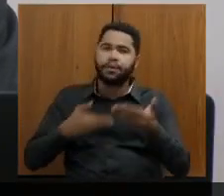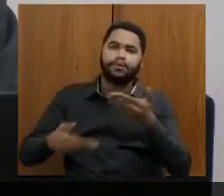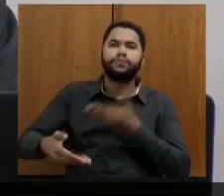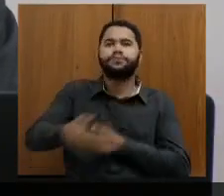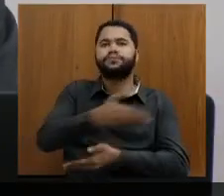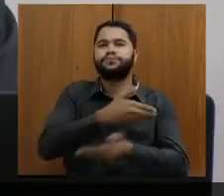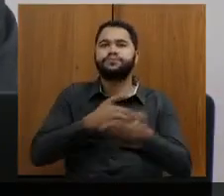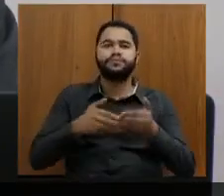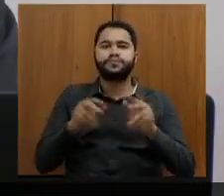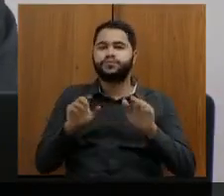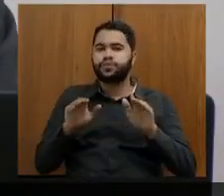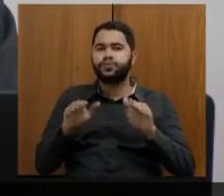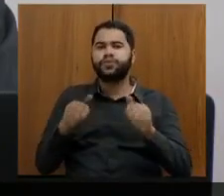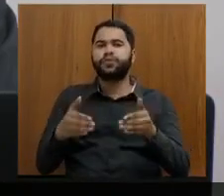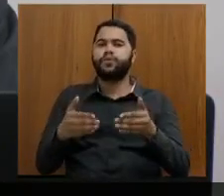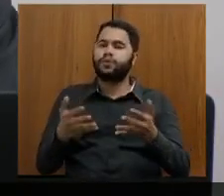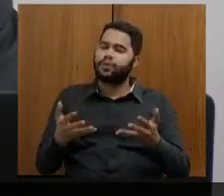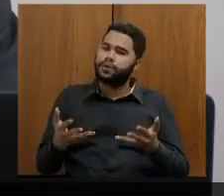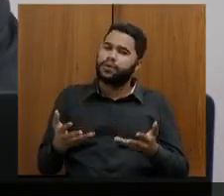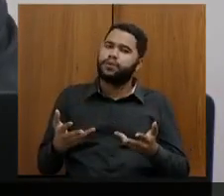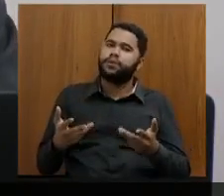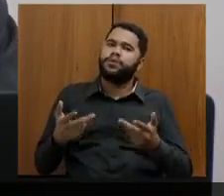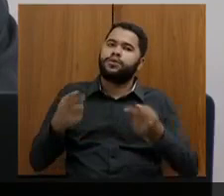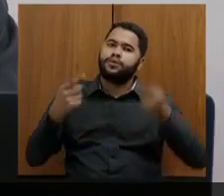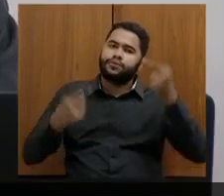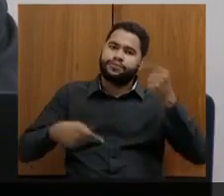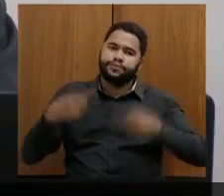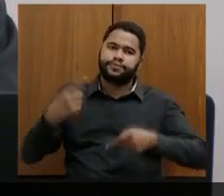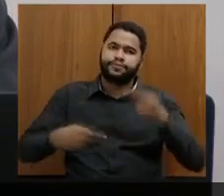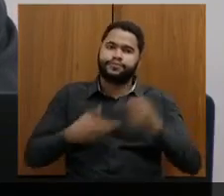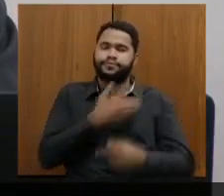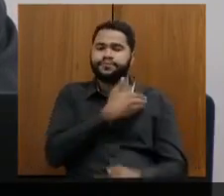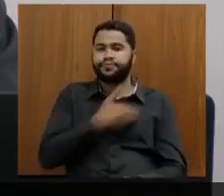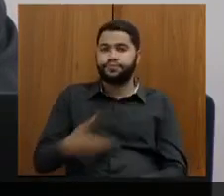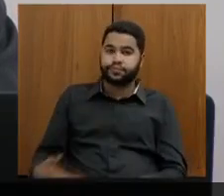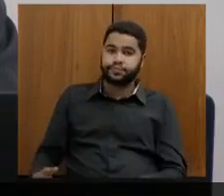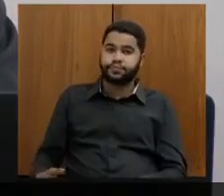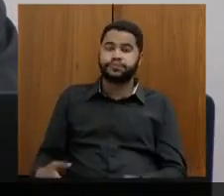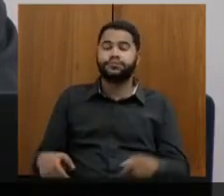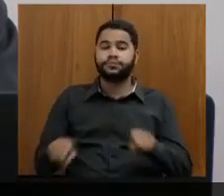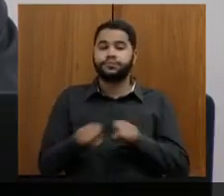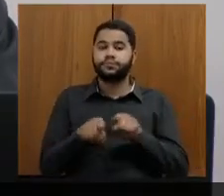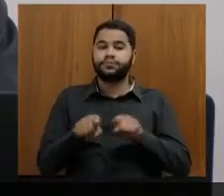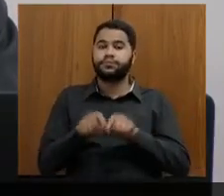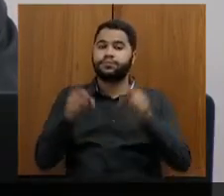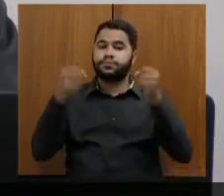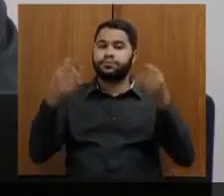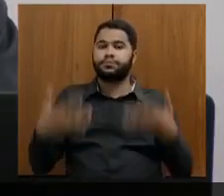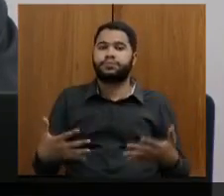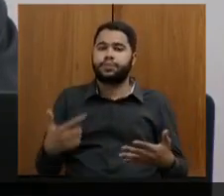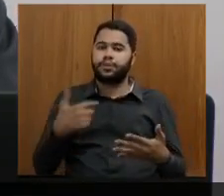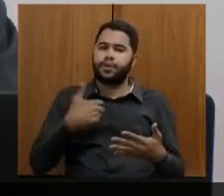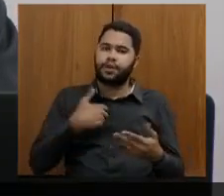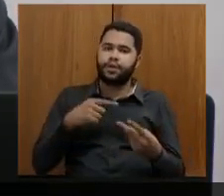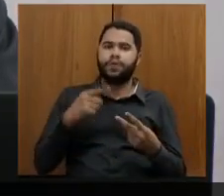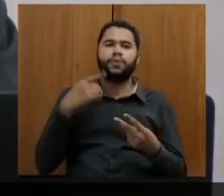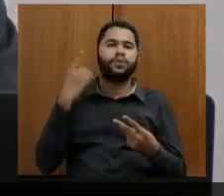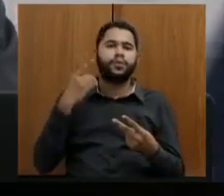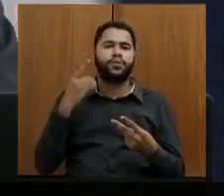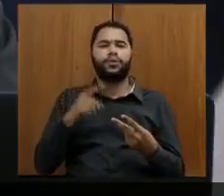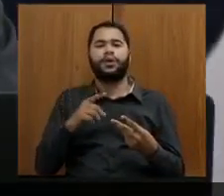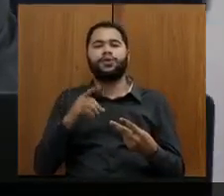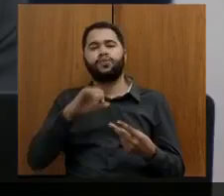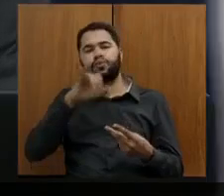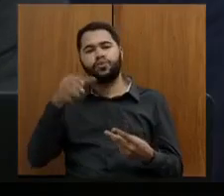com vista ao aprimoramento da política estadual de Segurança Pública falou isso Comandante porque tanto eu Deputado